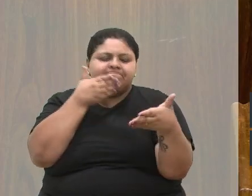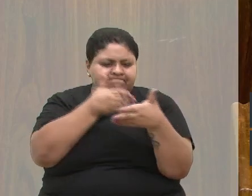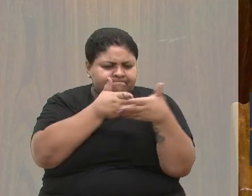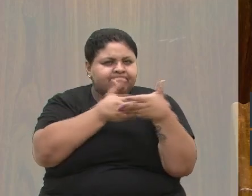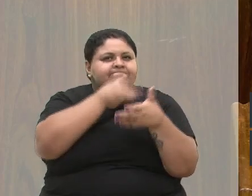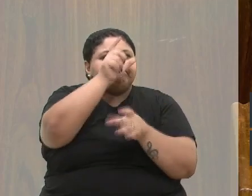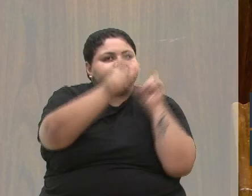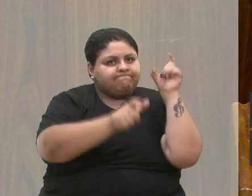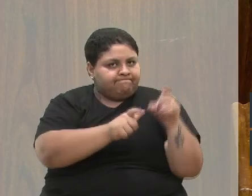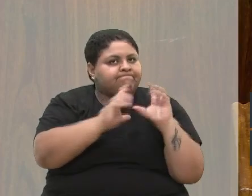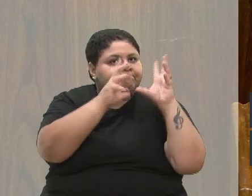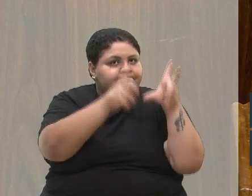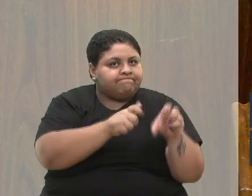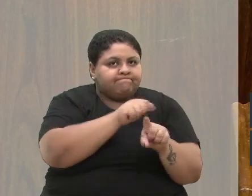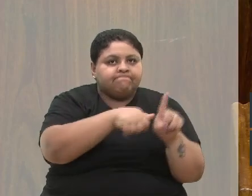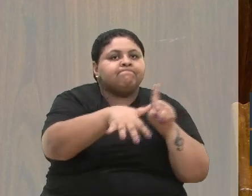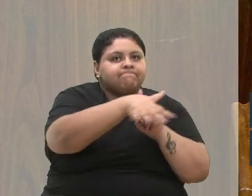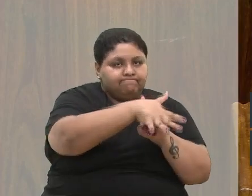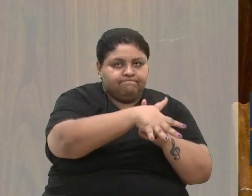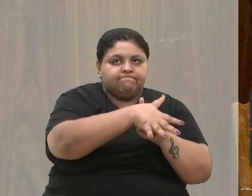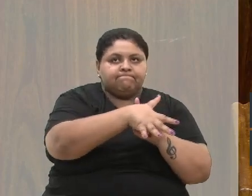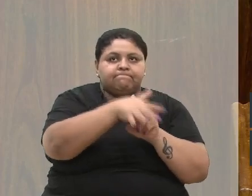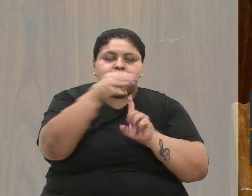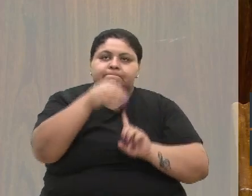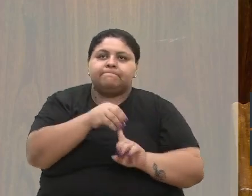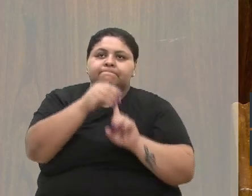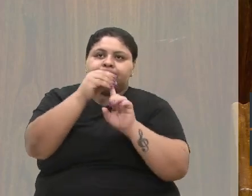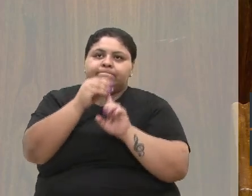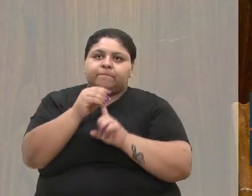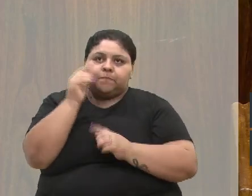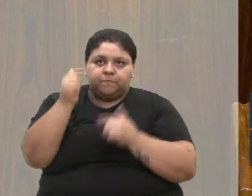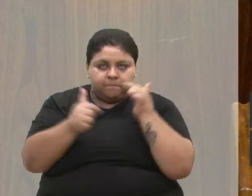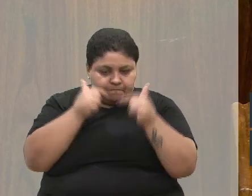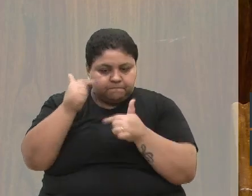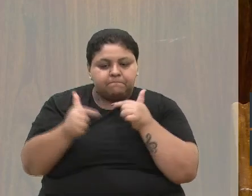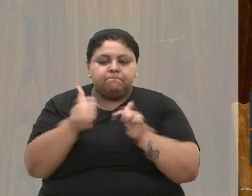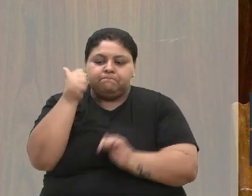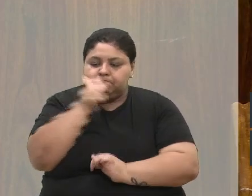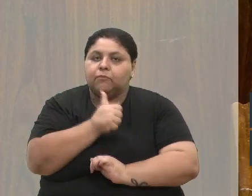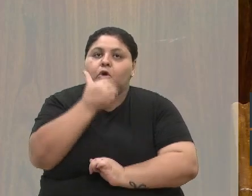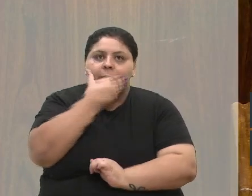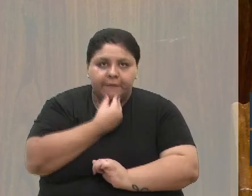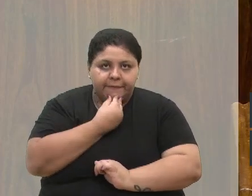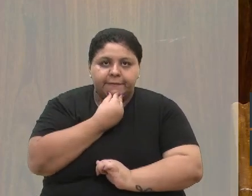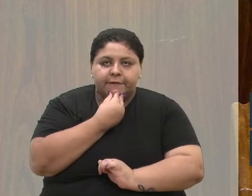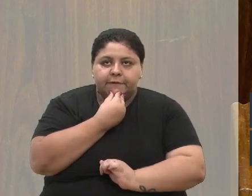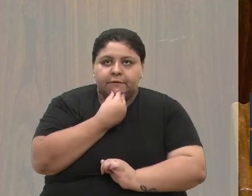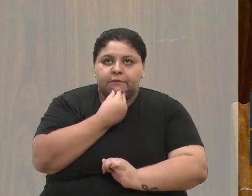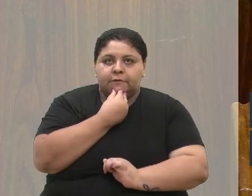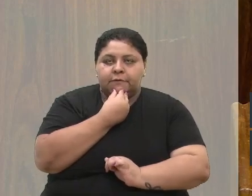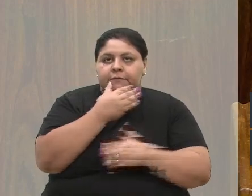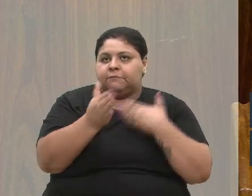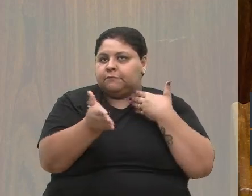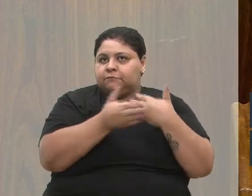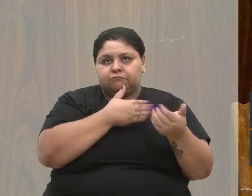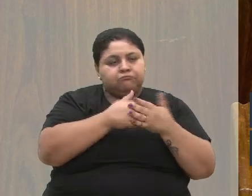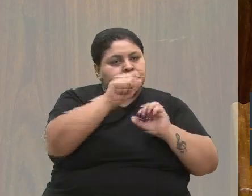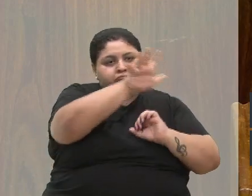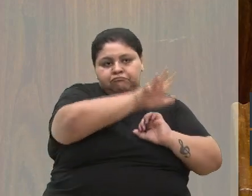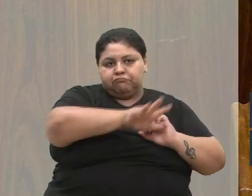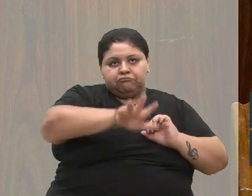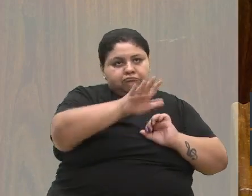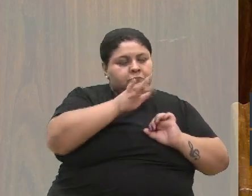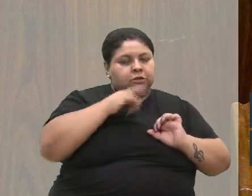as pessoas na nossa sociedade, principalmente os trabalhadores e trabalhadoras, sejam eles de qualquer área, na área